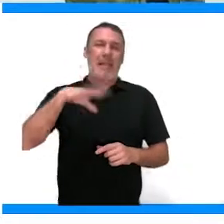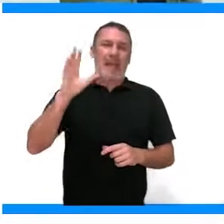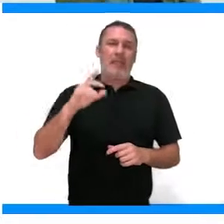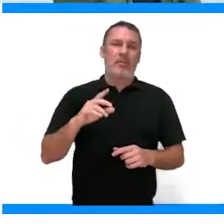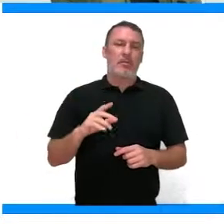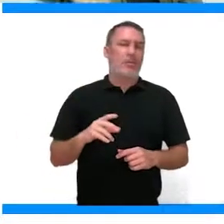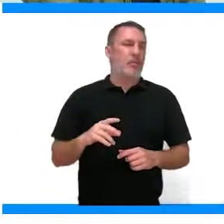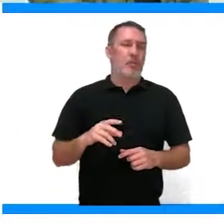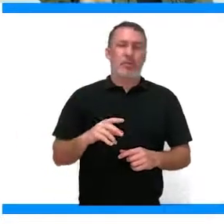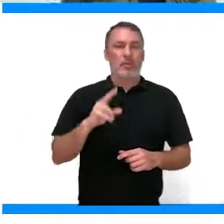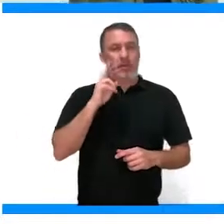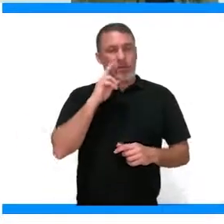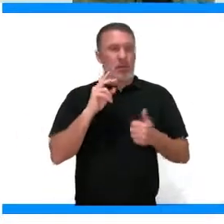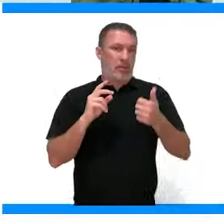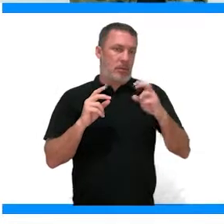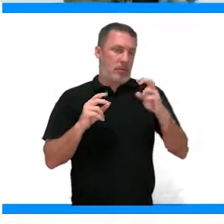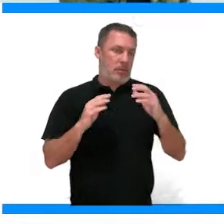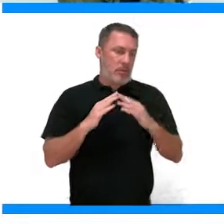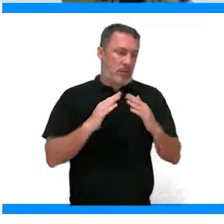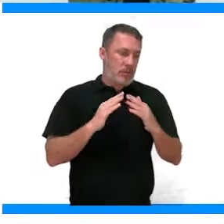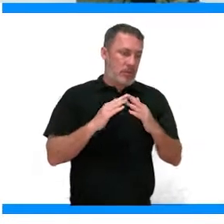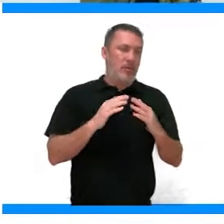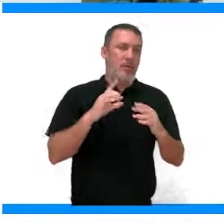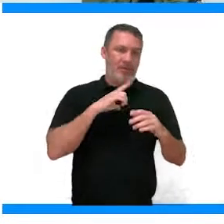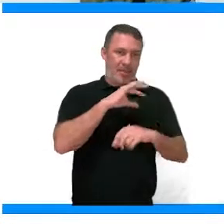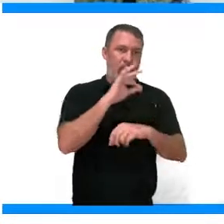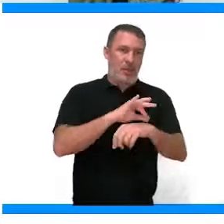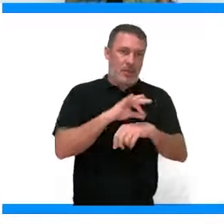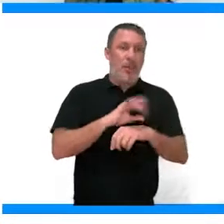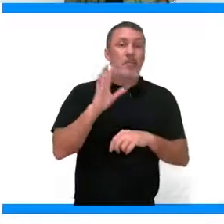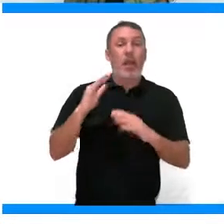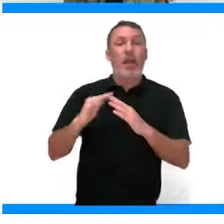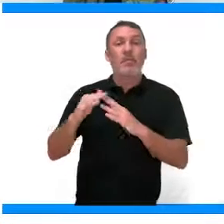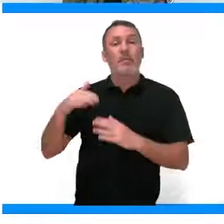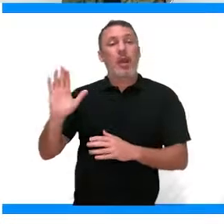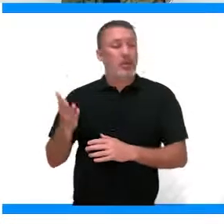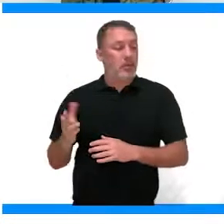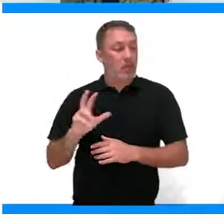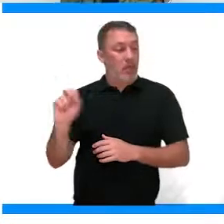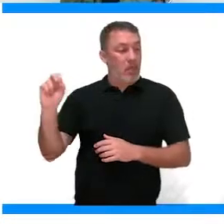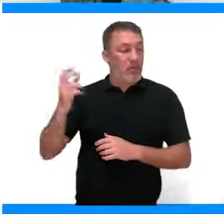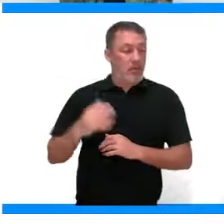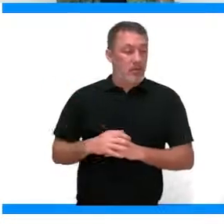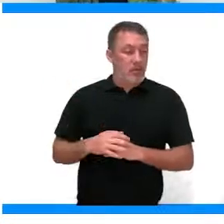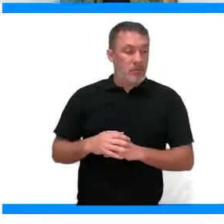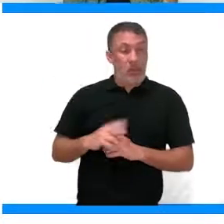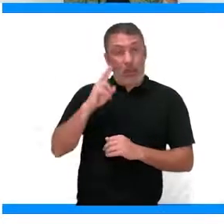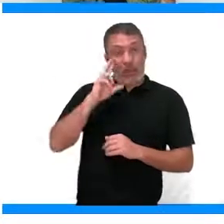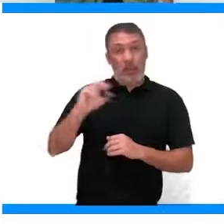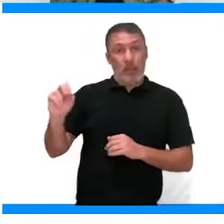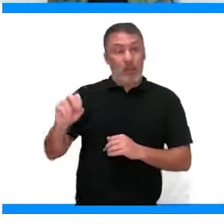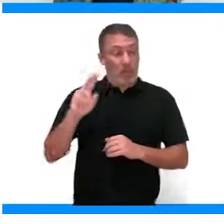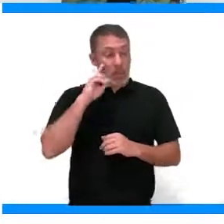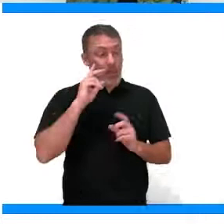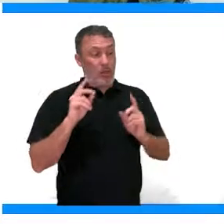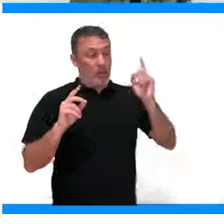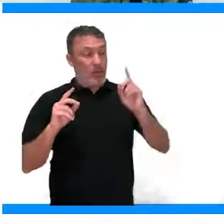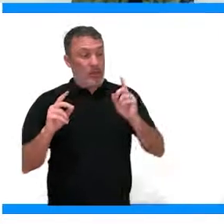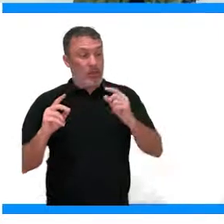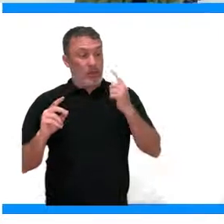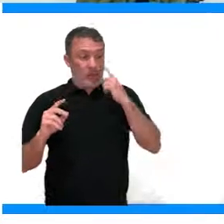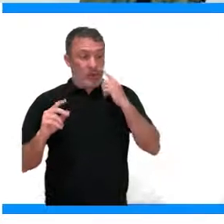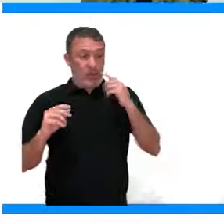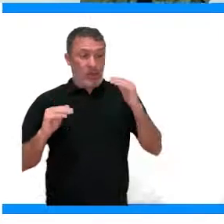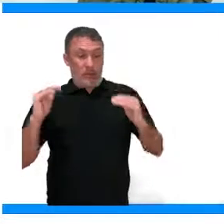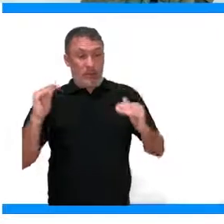ser maior. Você tem mais mosquito, mas você tem muito mais casas. Em 500 casas, tem que fazer o